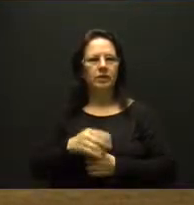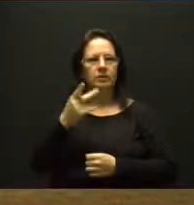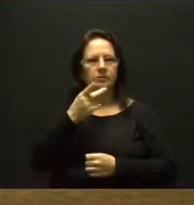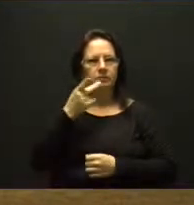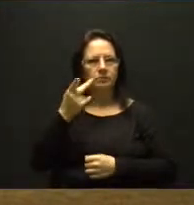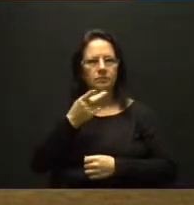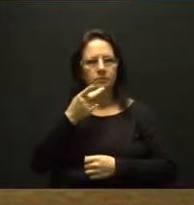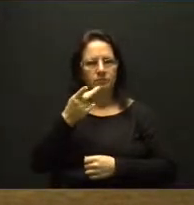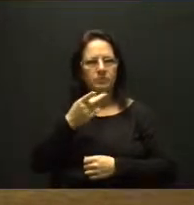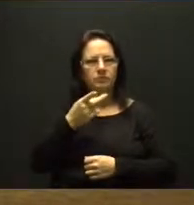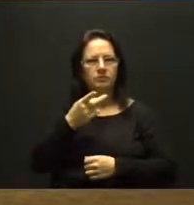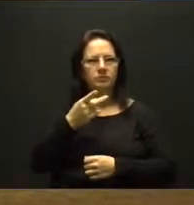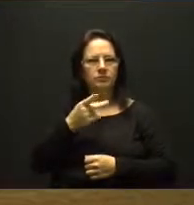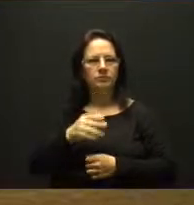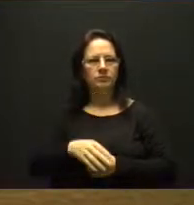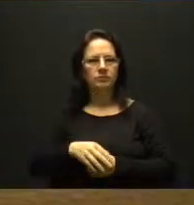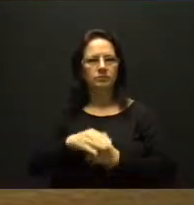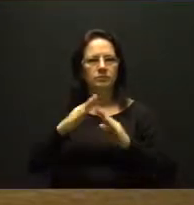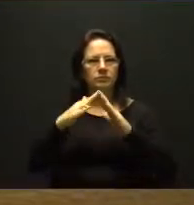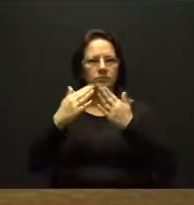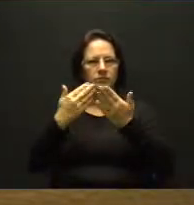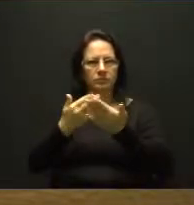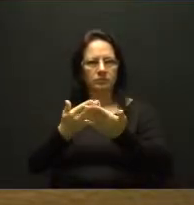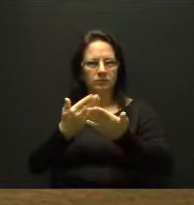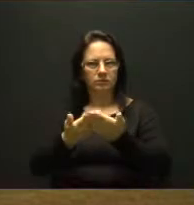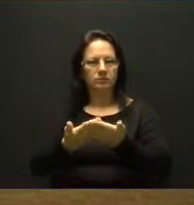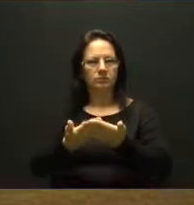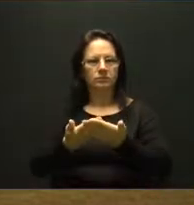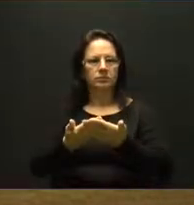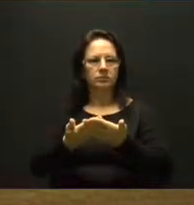das creches conveniadas